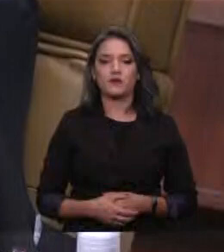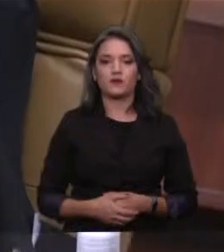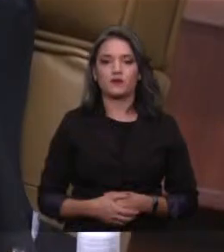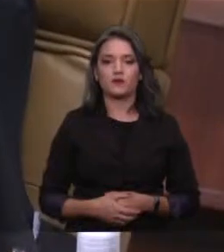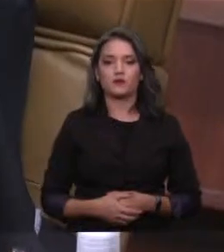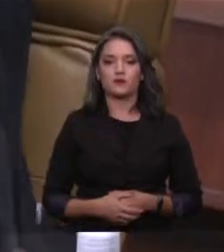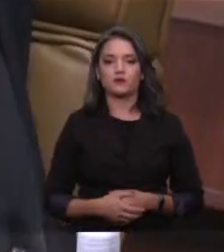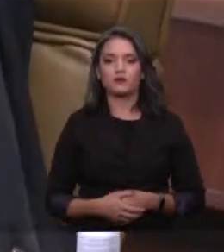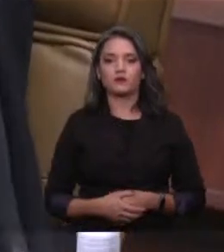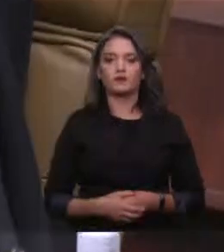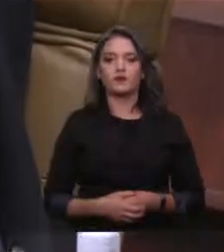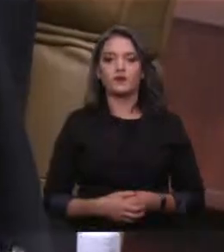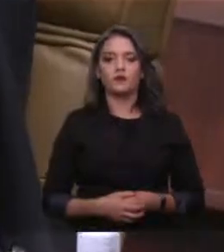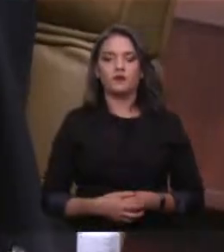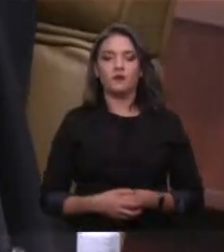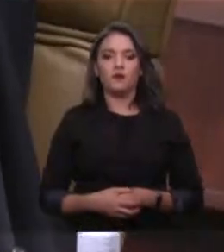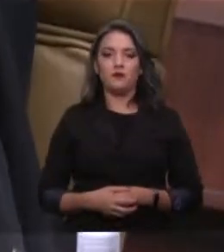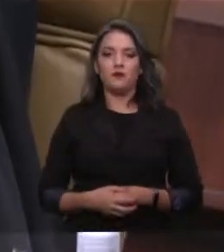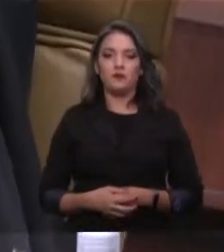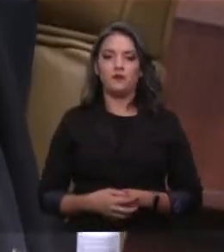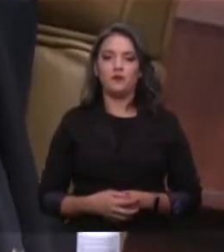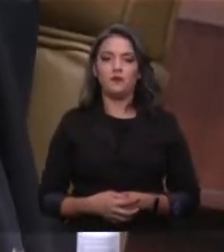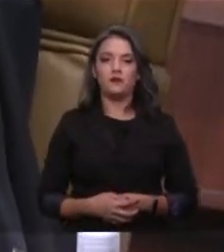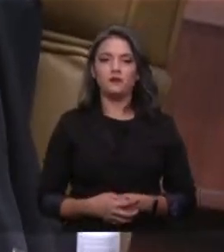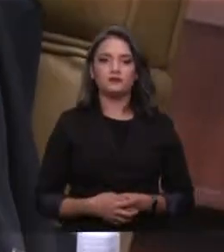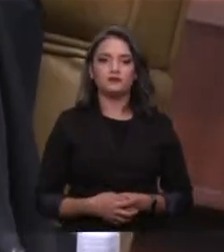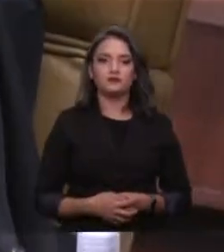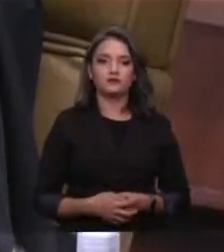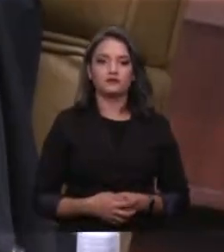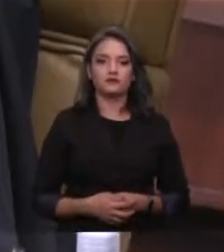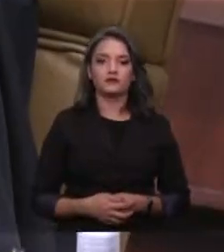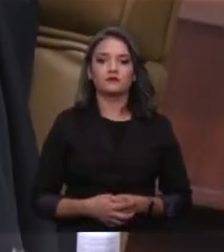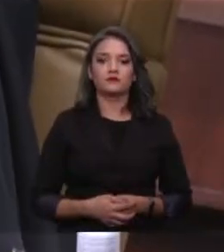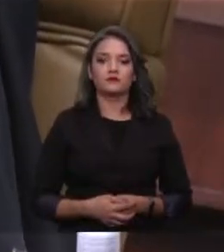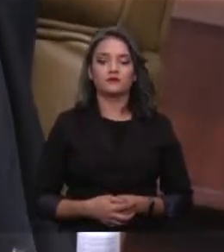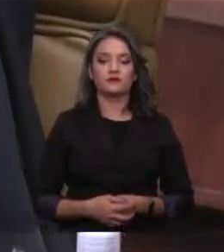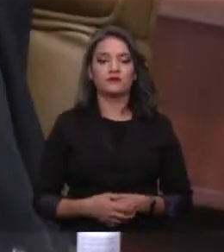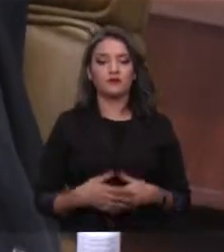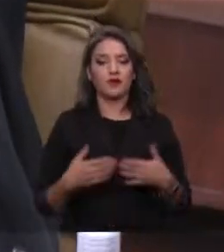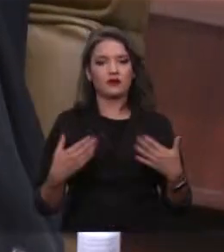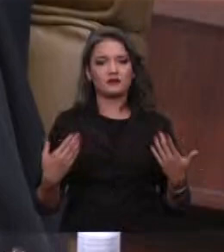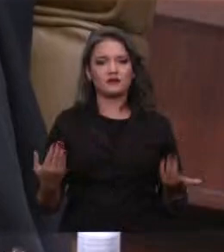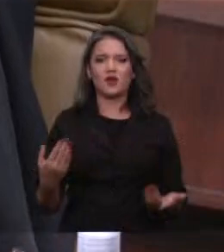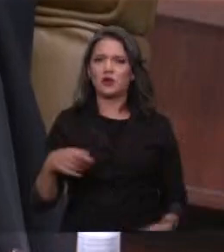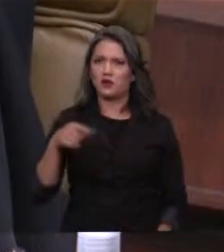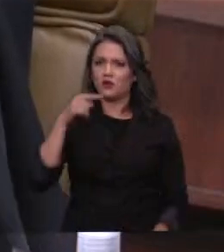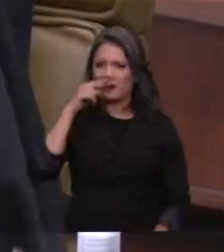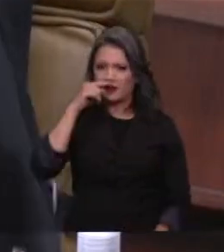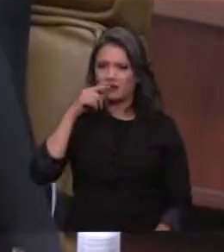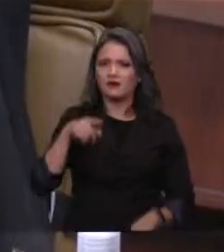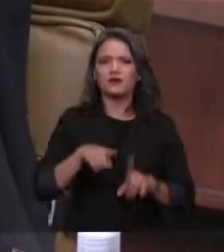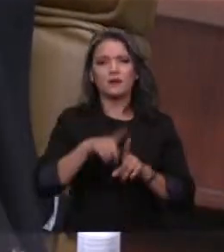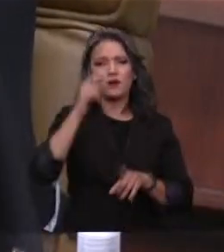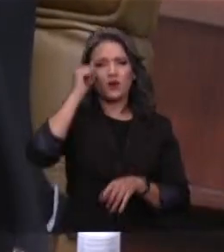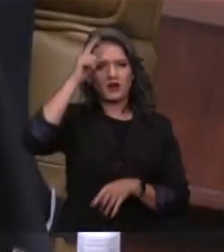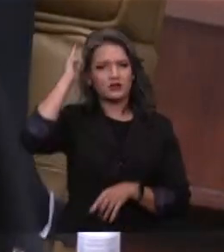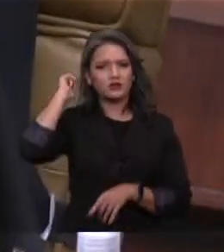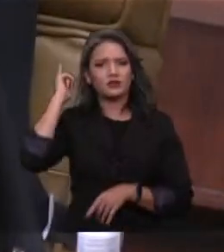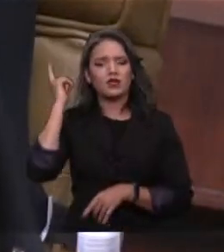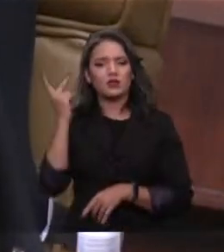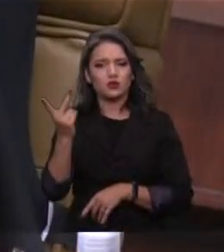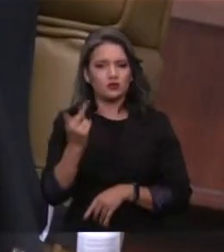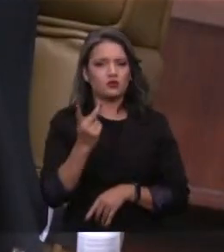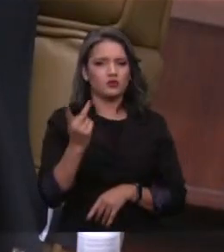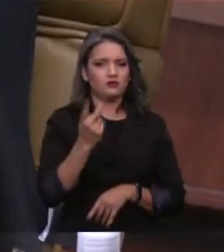E, se não me falha a memória, ministro Luiz Edson Fachin, Vossa Excelência, acompanhado pelo eminente revisor, reconheceram